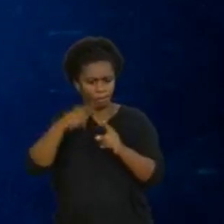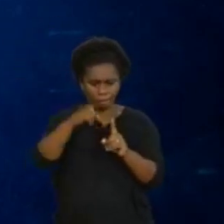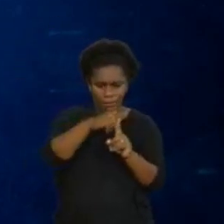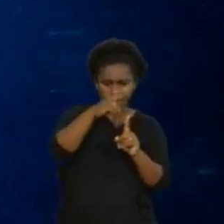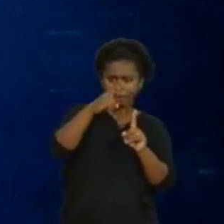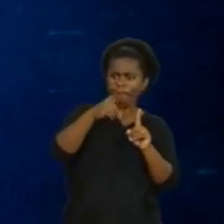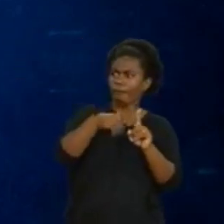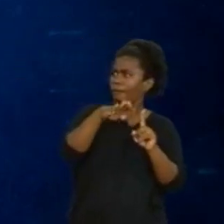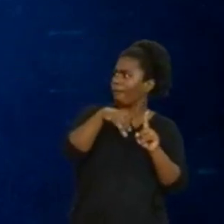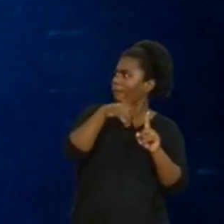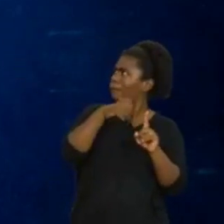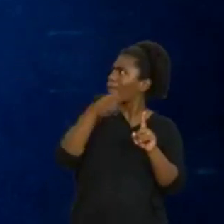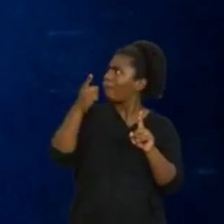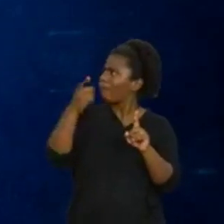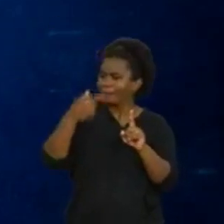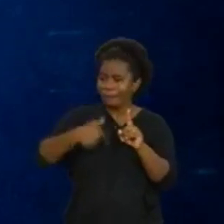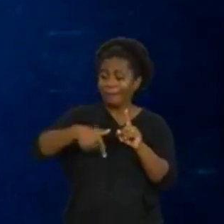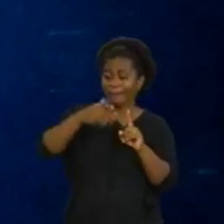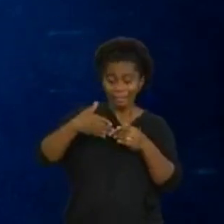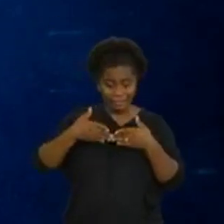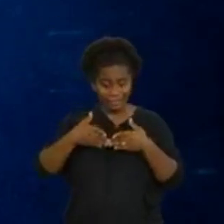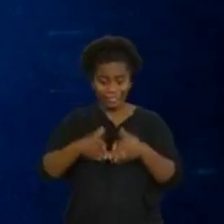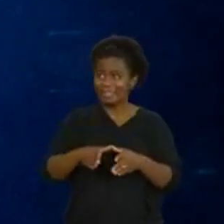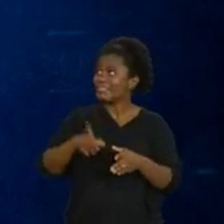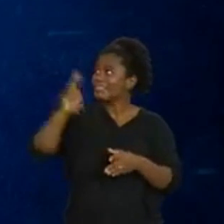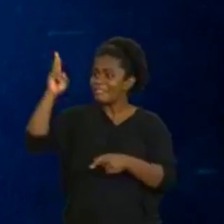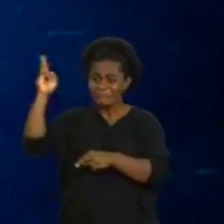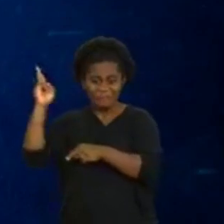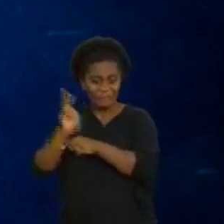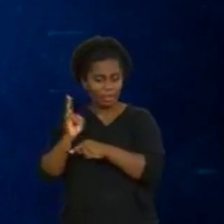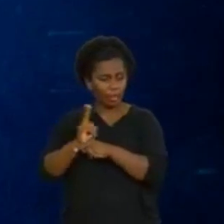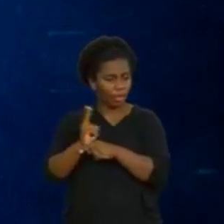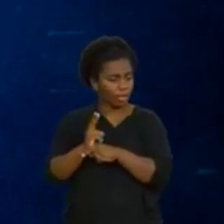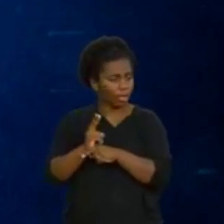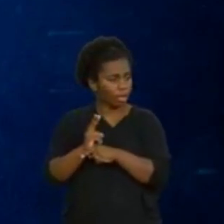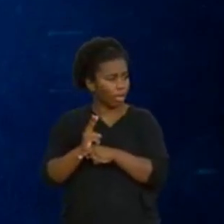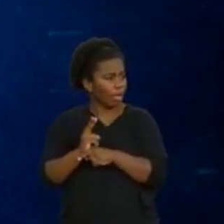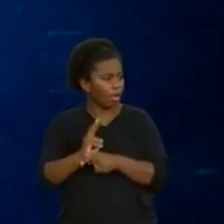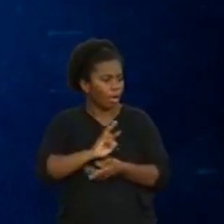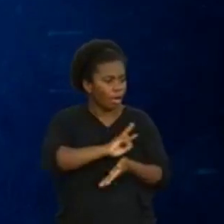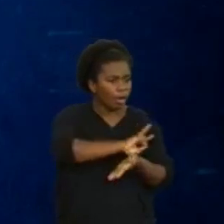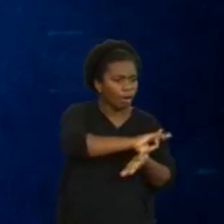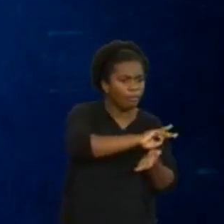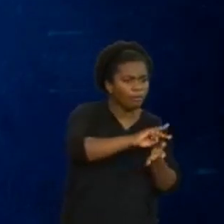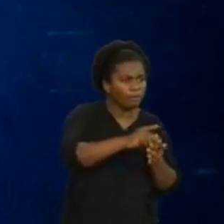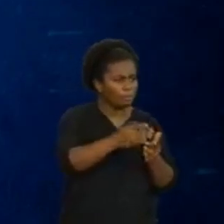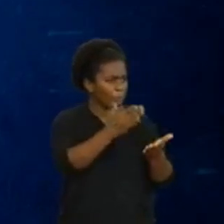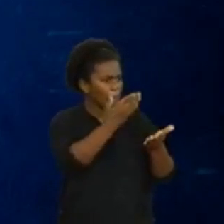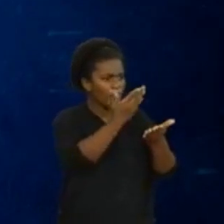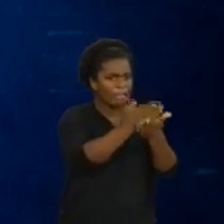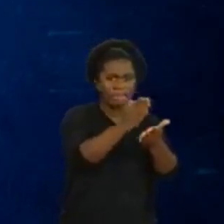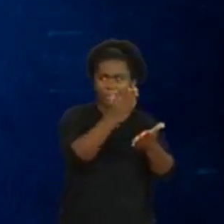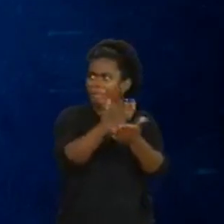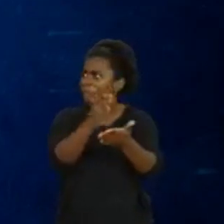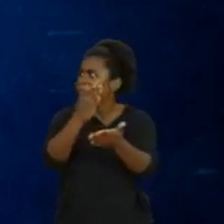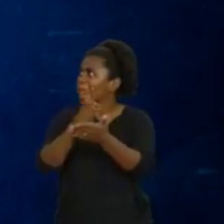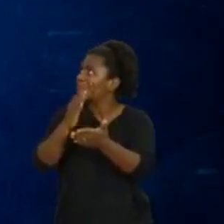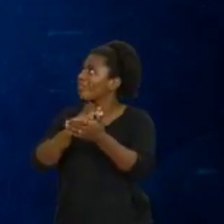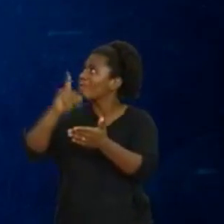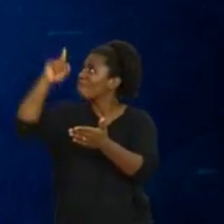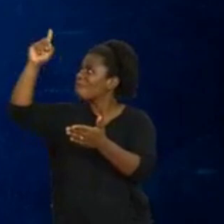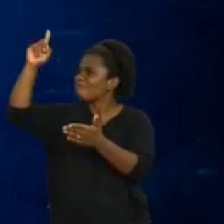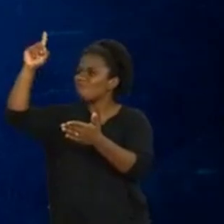nascer. Antes de eu nascer. E para cada coisa. E para cada coisa que eu ia perder. Que eu ia perder. Preparou o